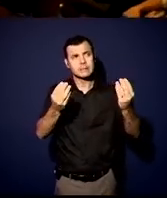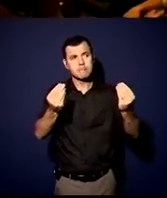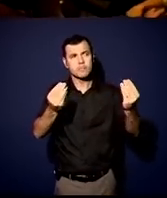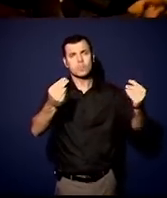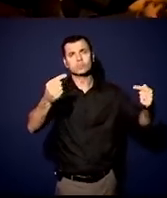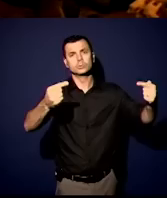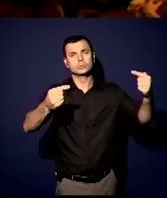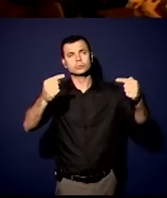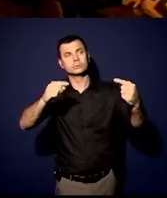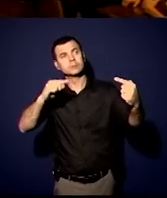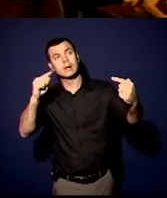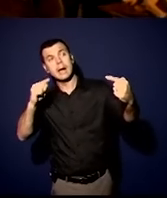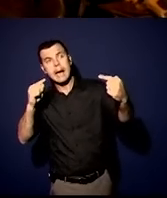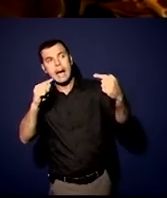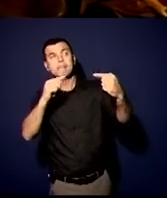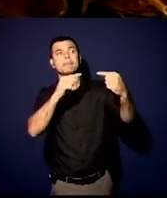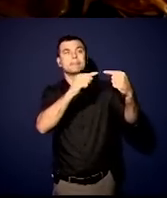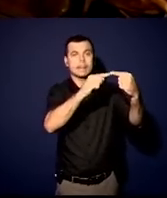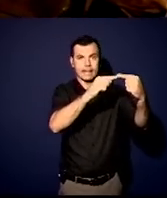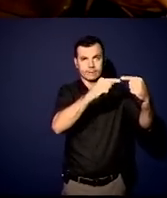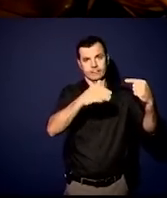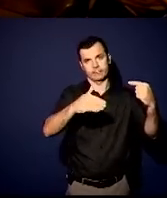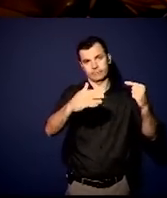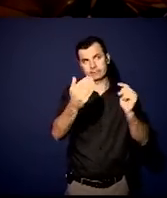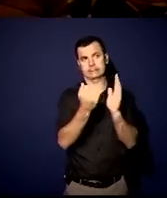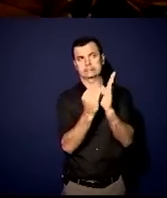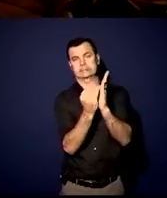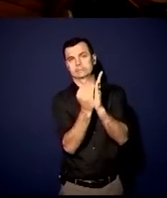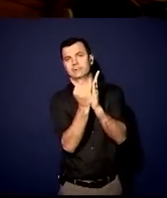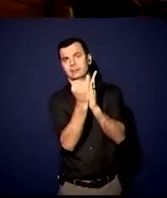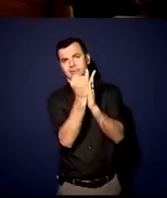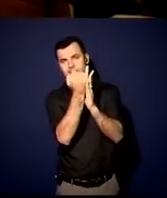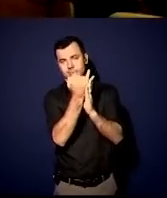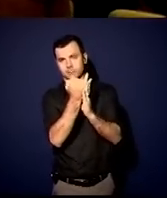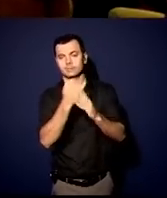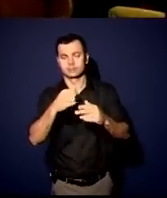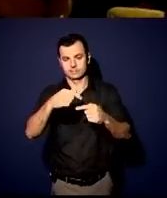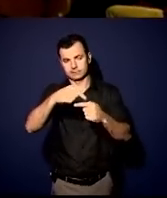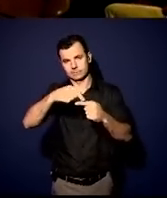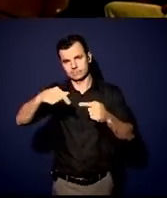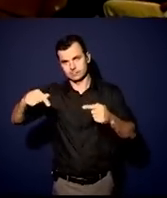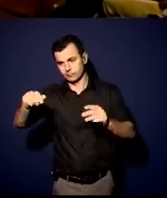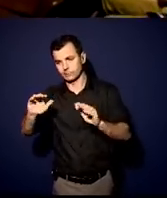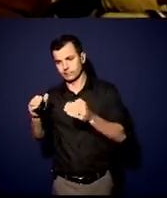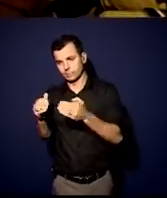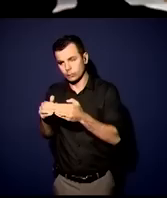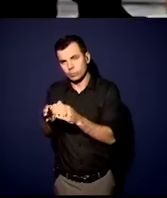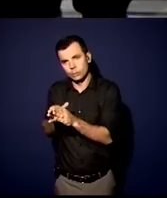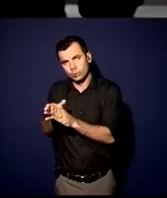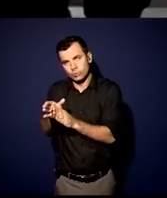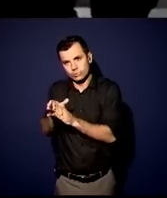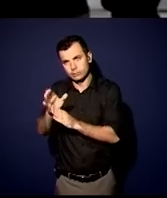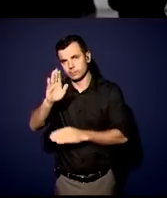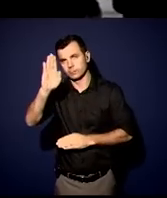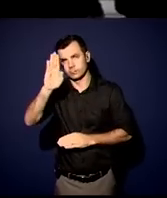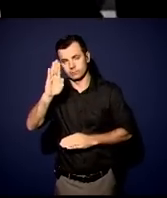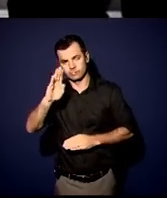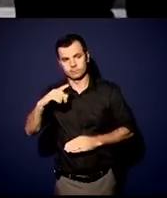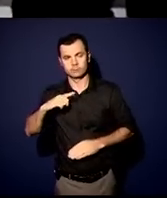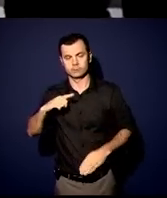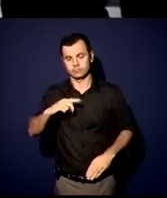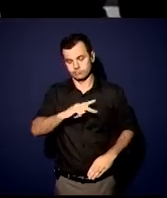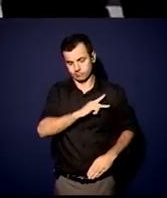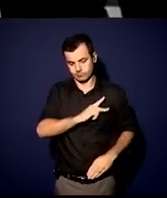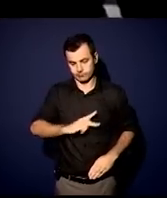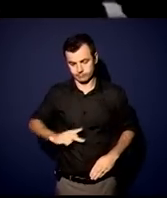que é a meta a definição da meta de inflação nessa semana o Conselho monetário Nacional formado pelo presidente